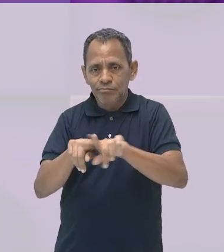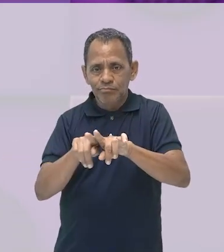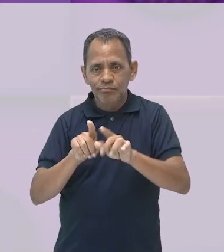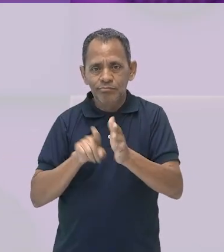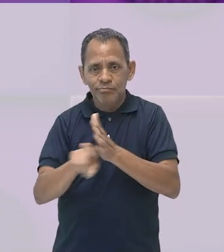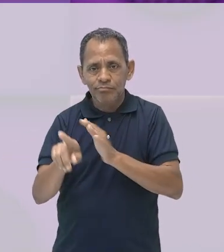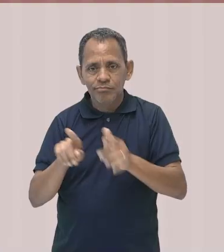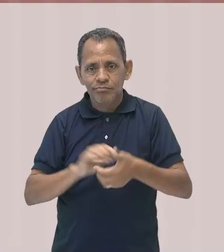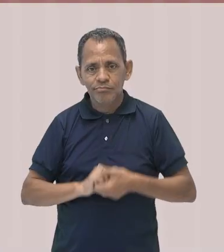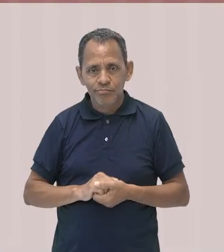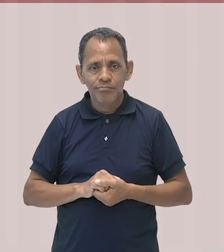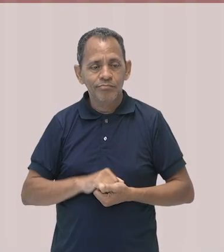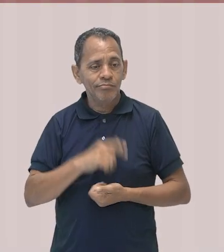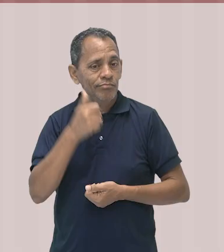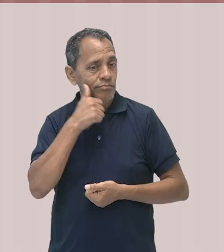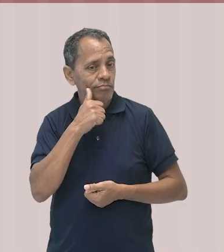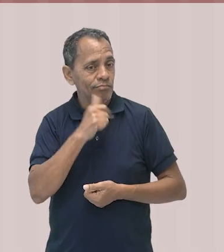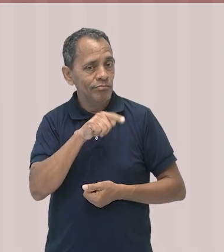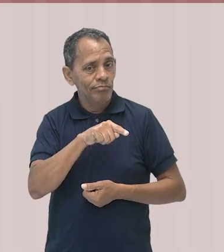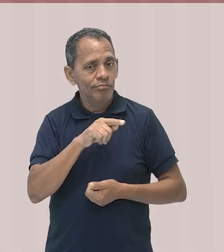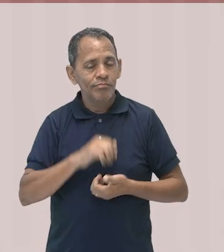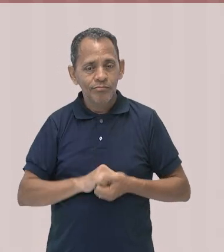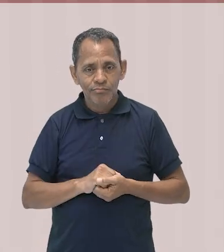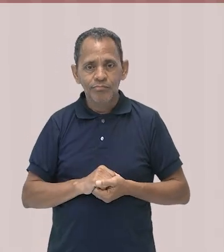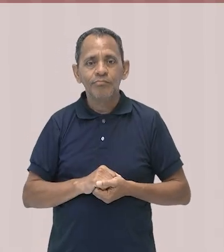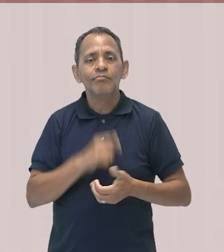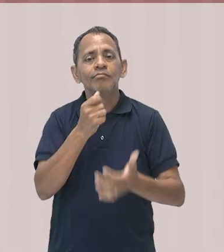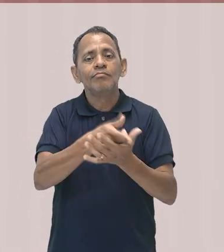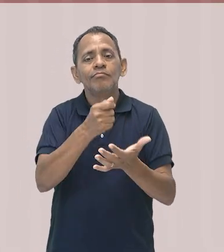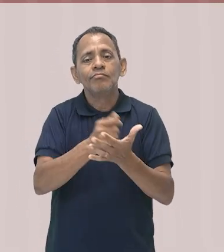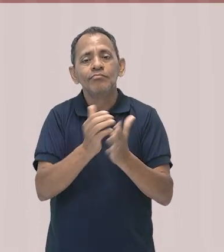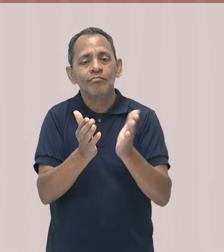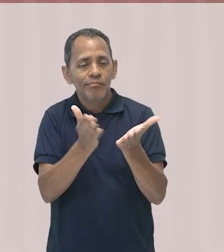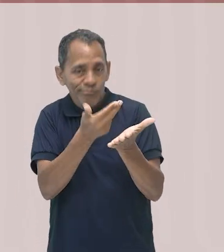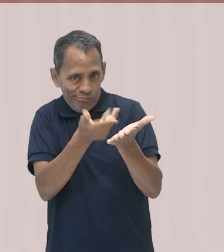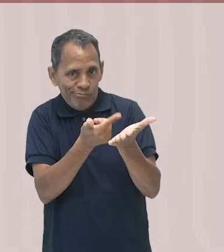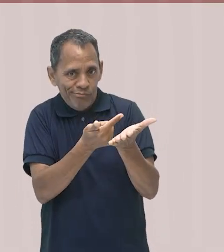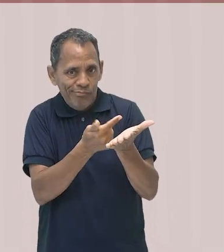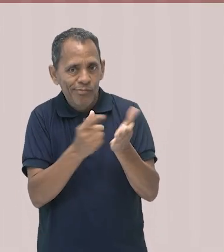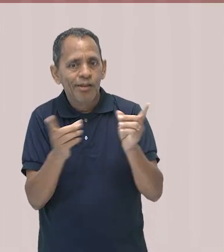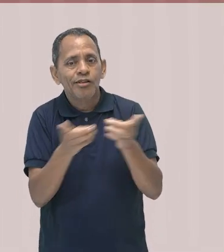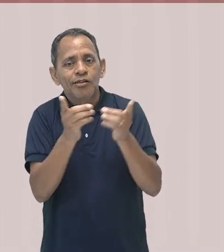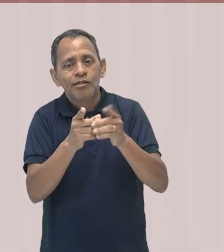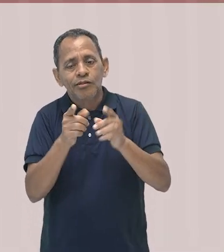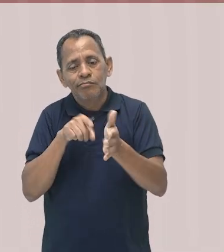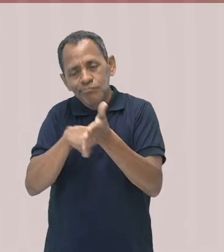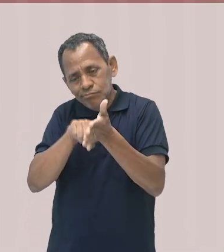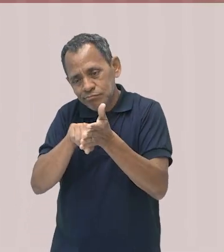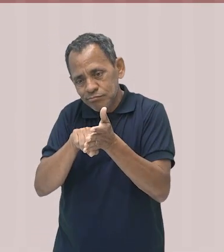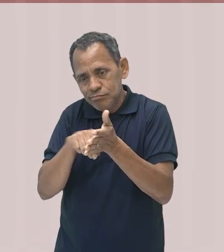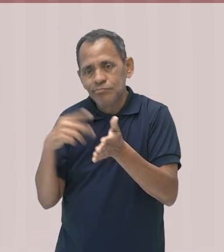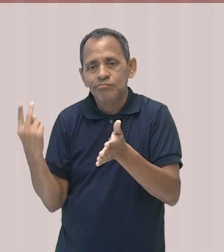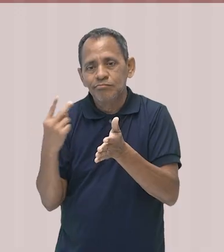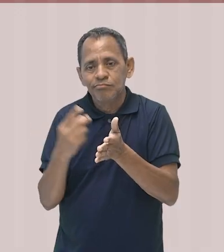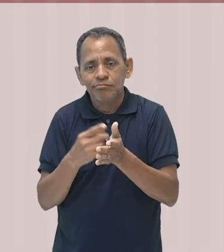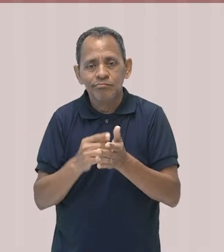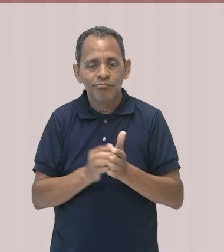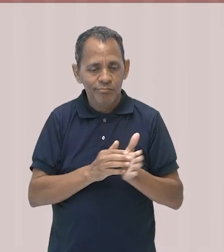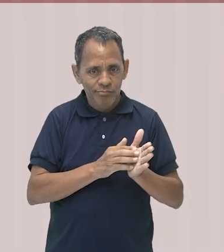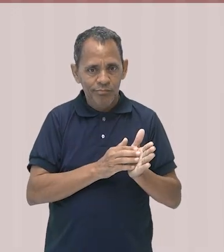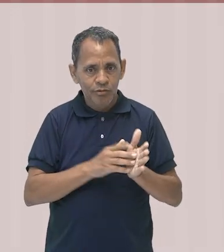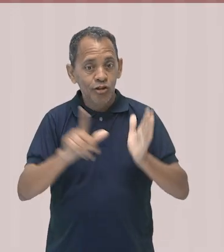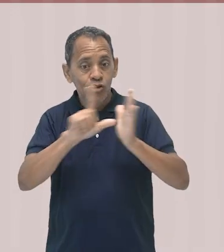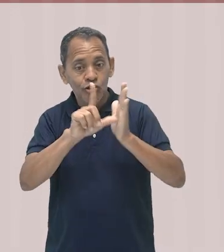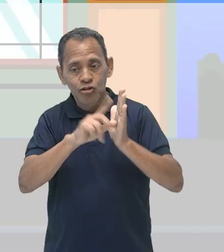final. Jussara está precisando comprar livros didáticos e decidiu pesquisar os preços em 3